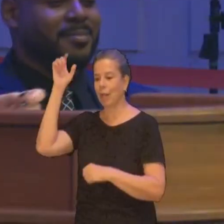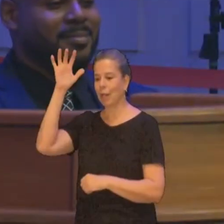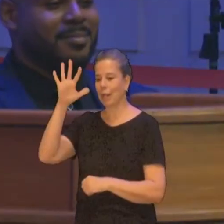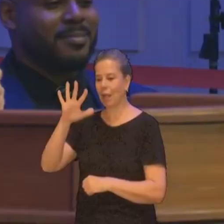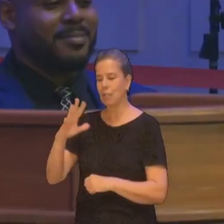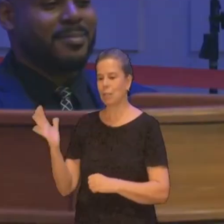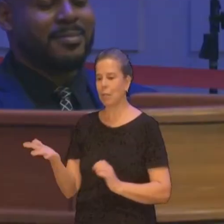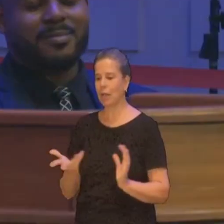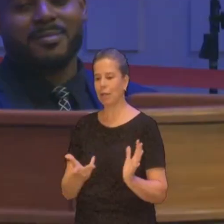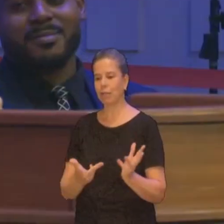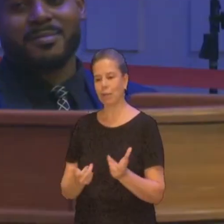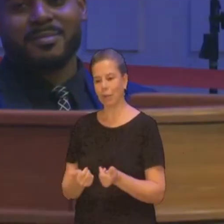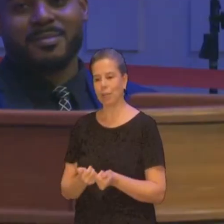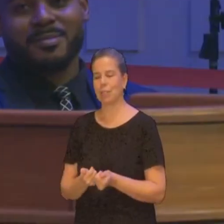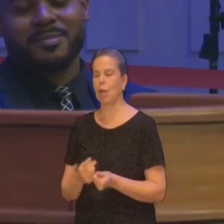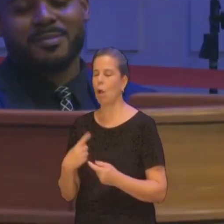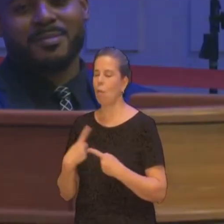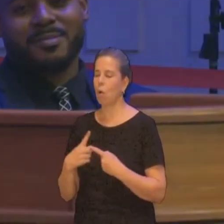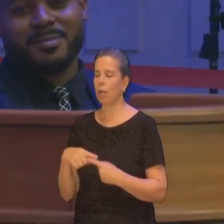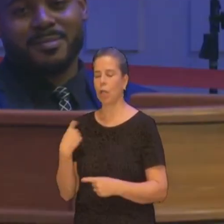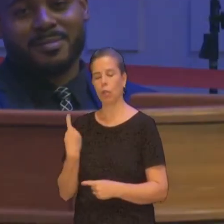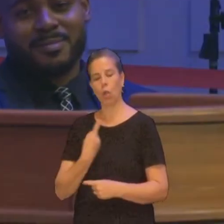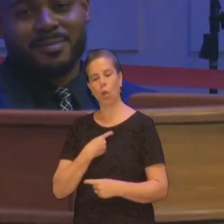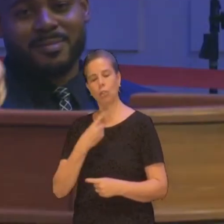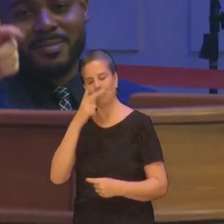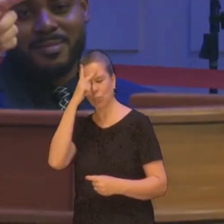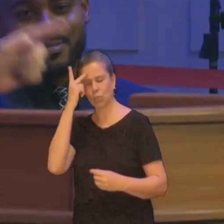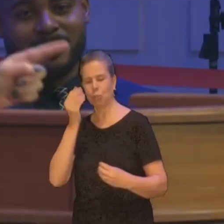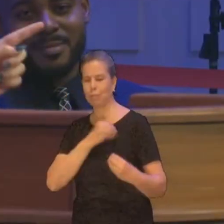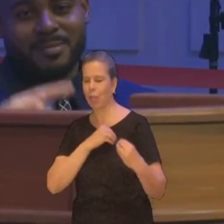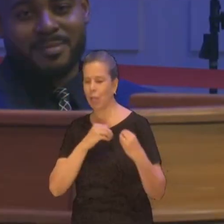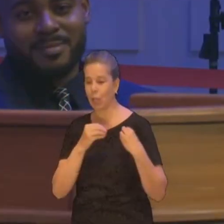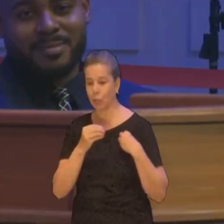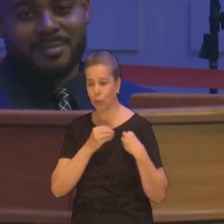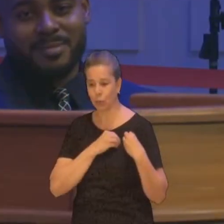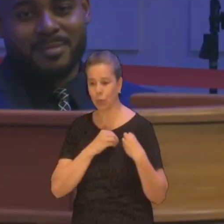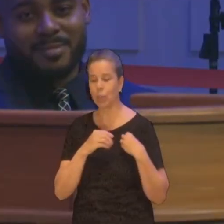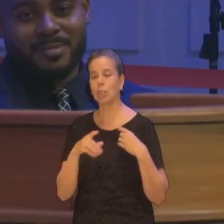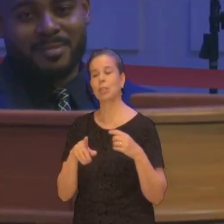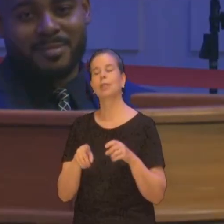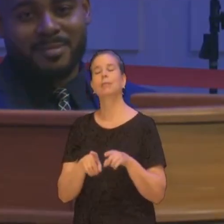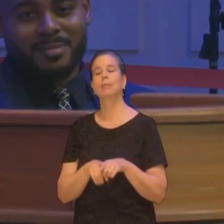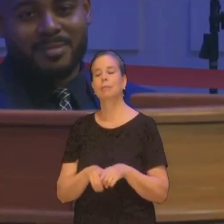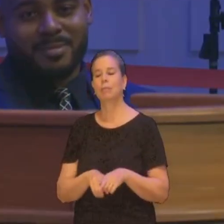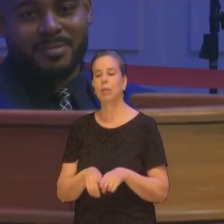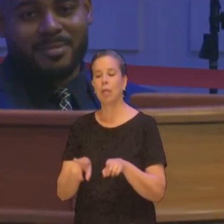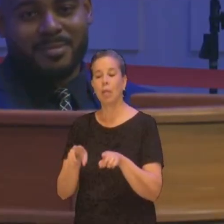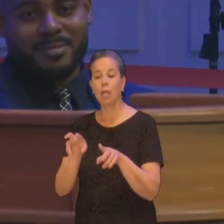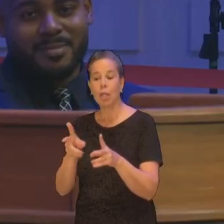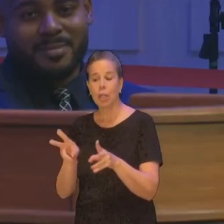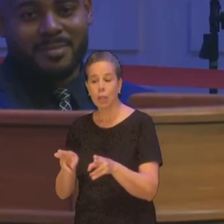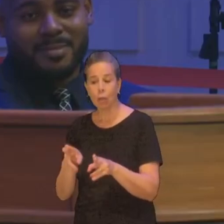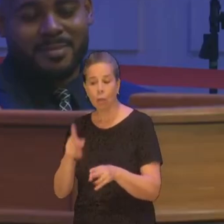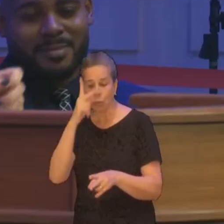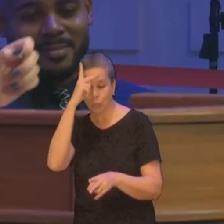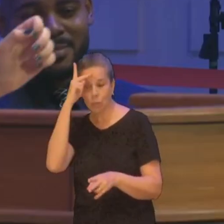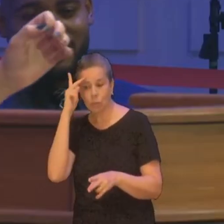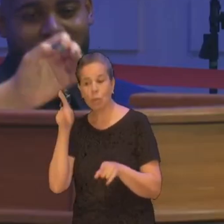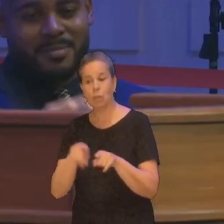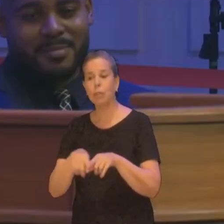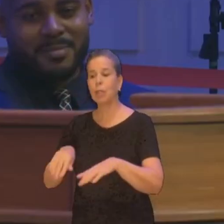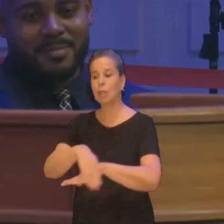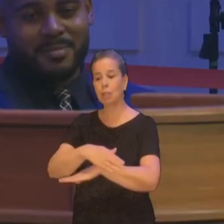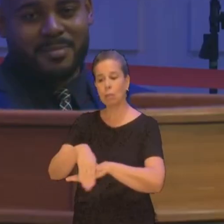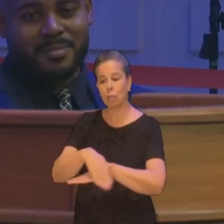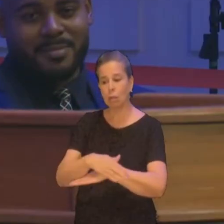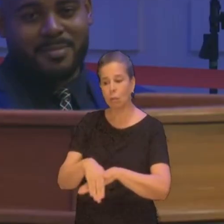ela vai pegar nós, pecadores, nós que estávamos largados na rua, assim como aquele homem também estava. E Ele vai